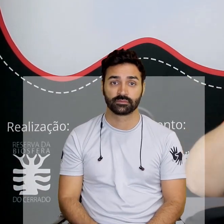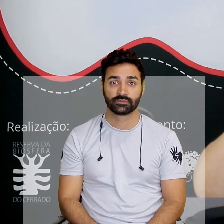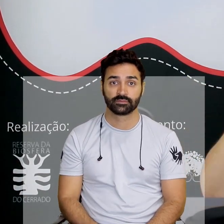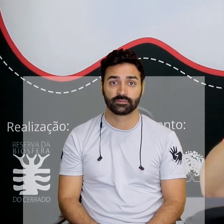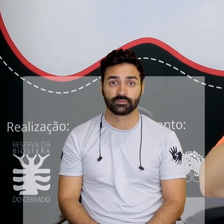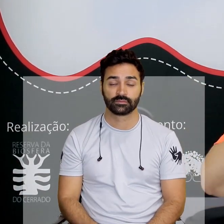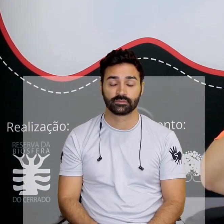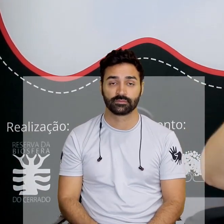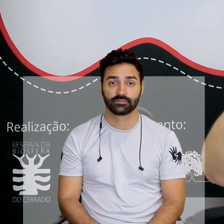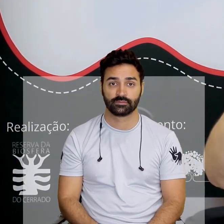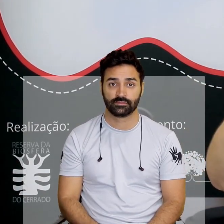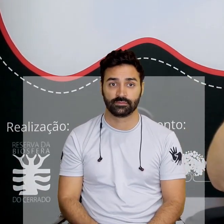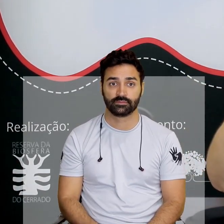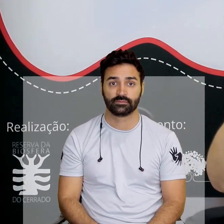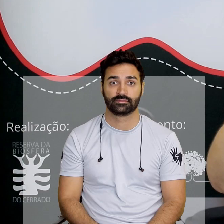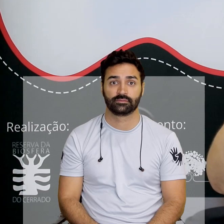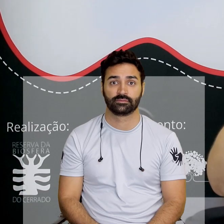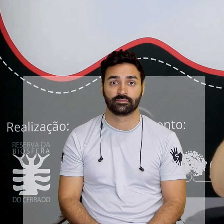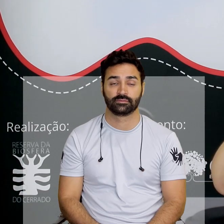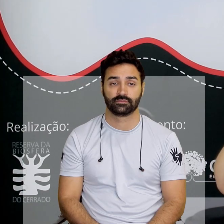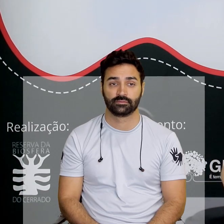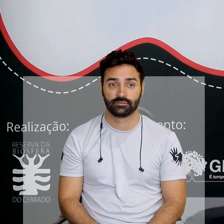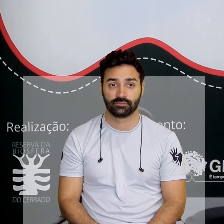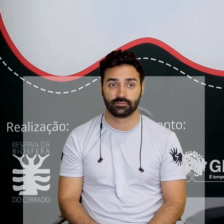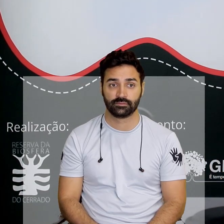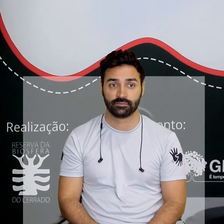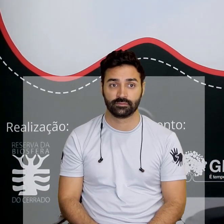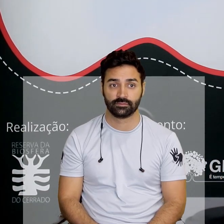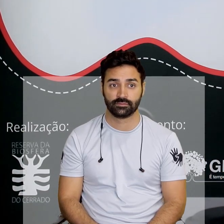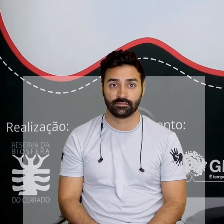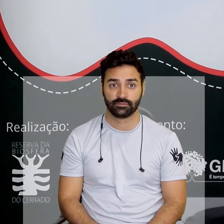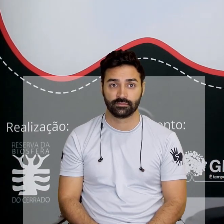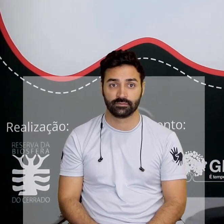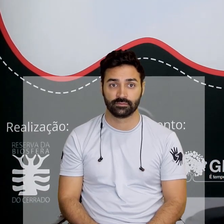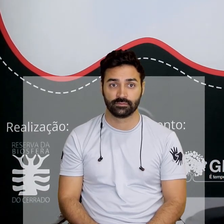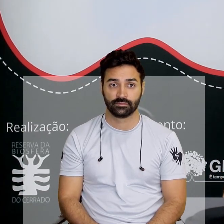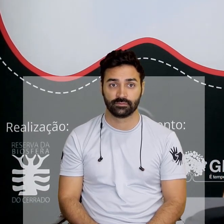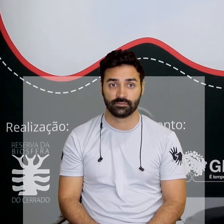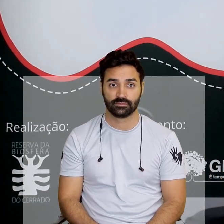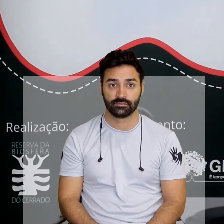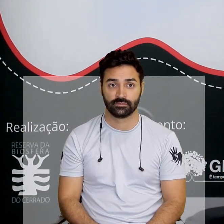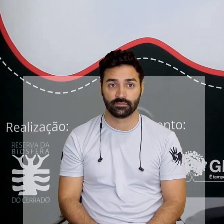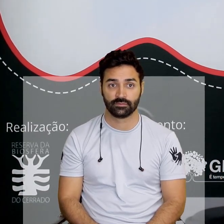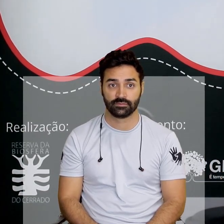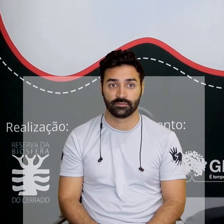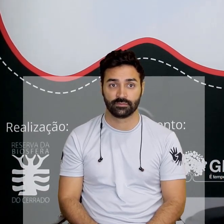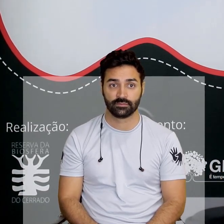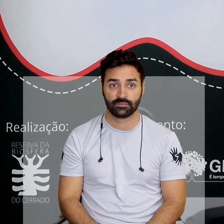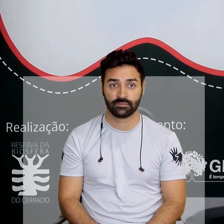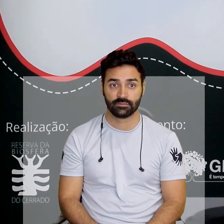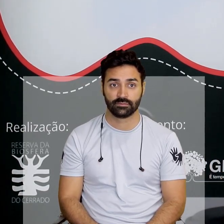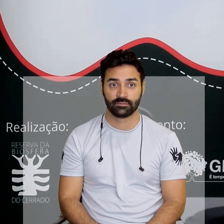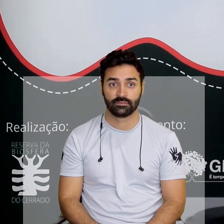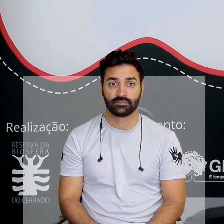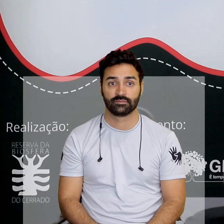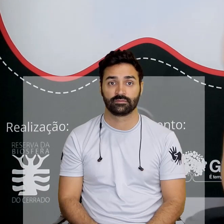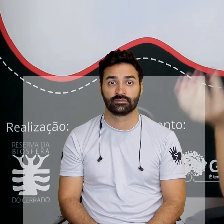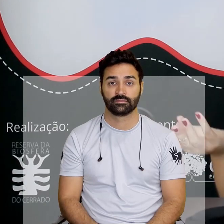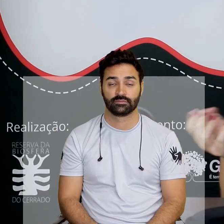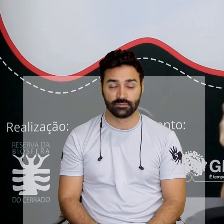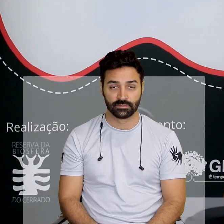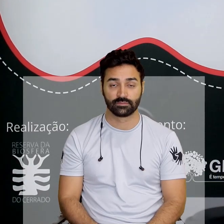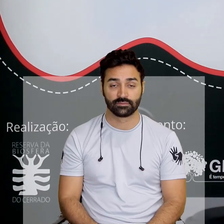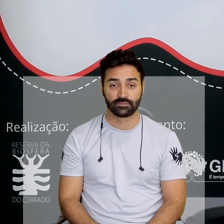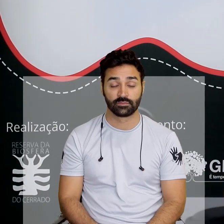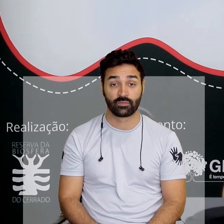papai, filho e irmão. Certo? Agora vamos para o outro